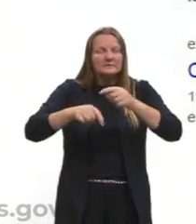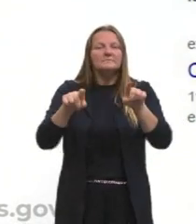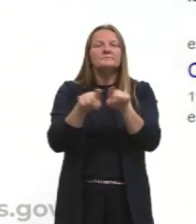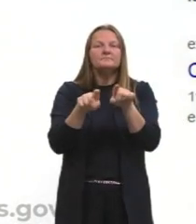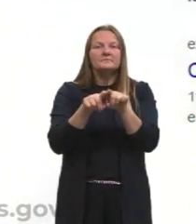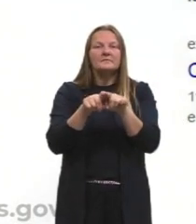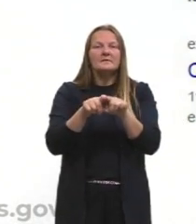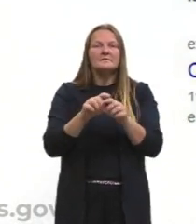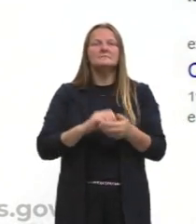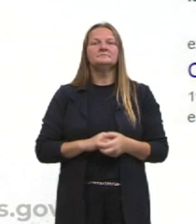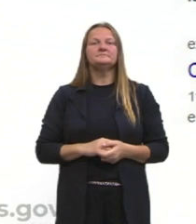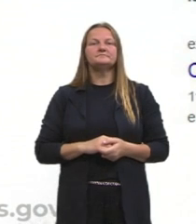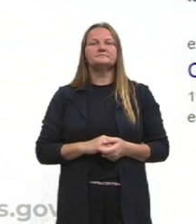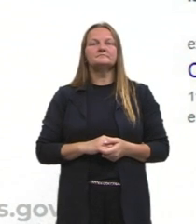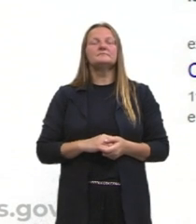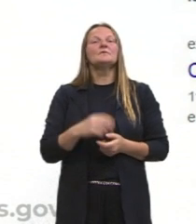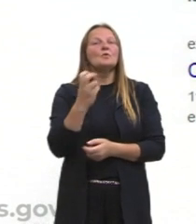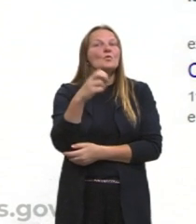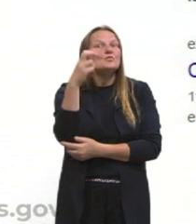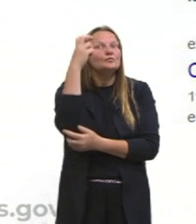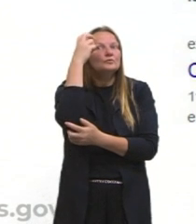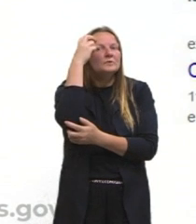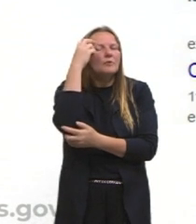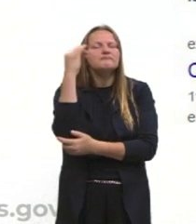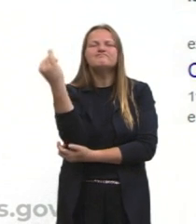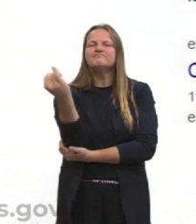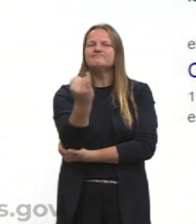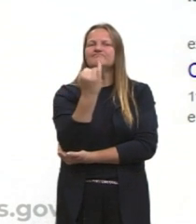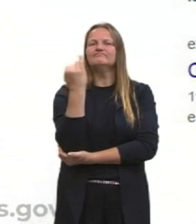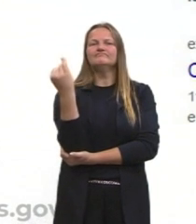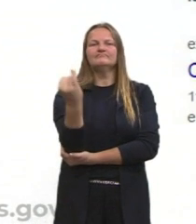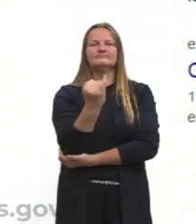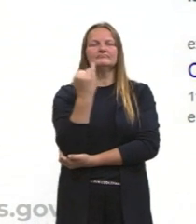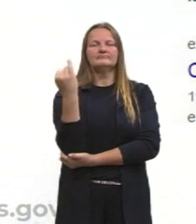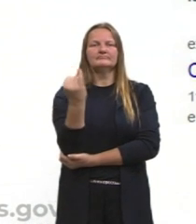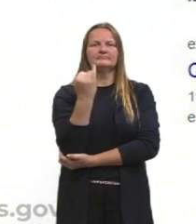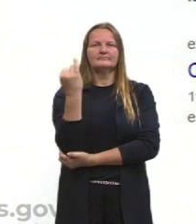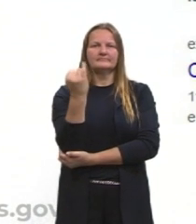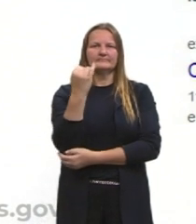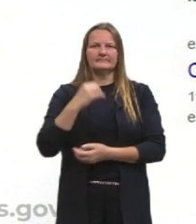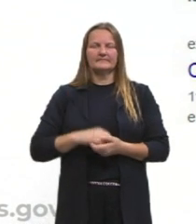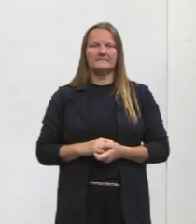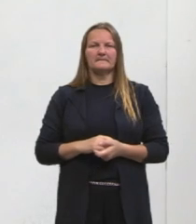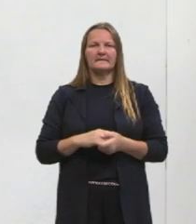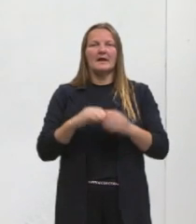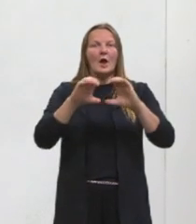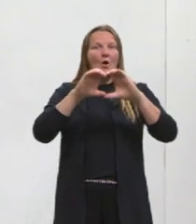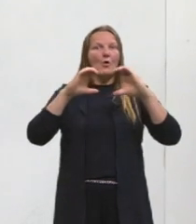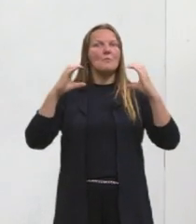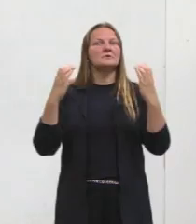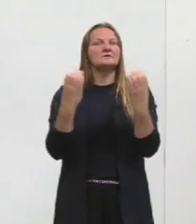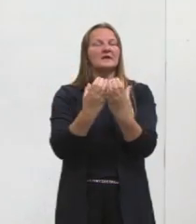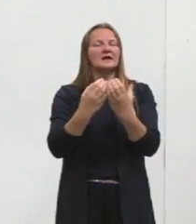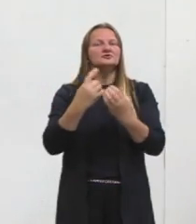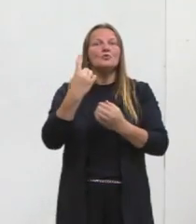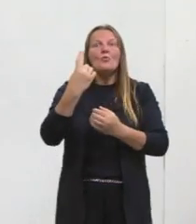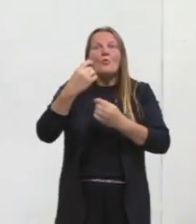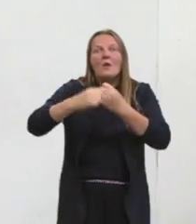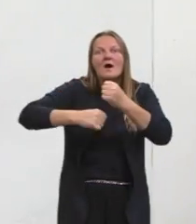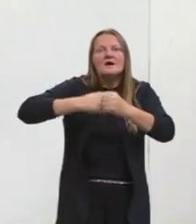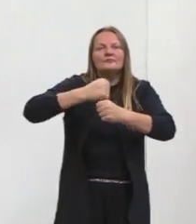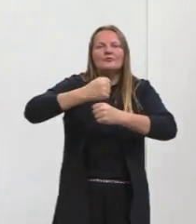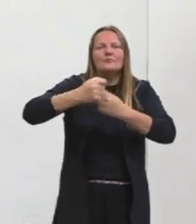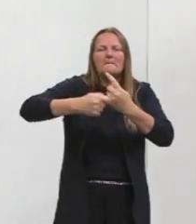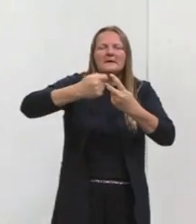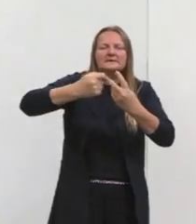acima de tudo ele tem essa potência cultural né a importância dele de reunir a com o ano todo aí